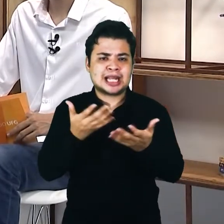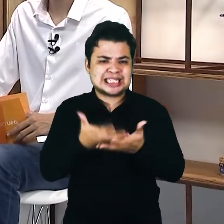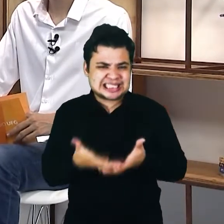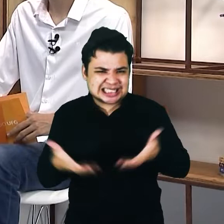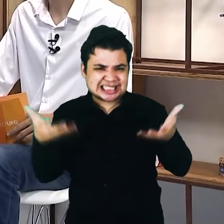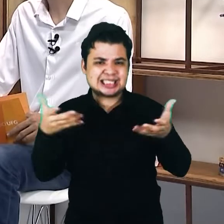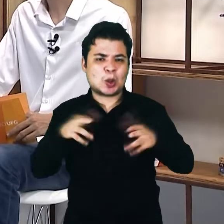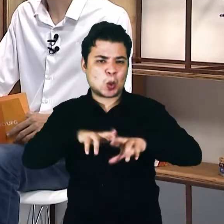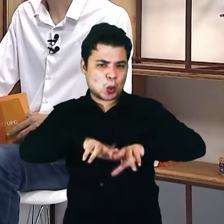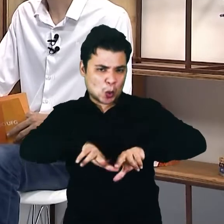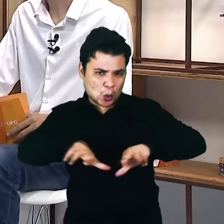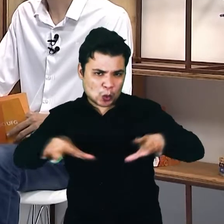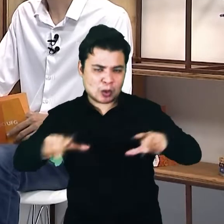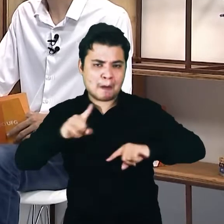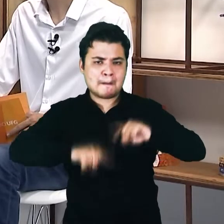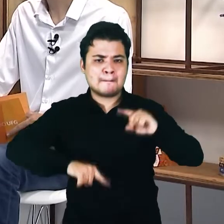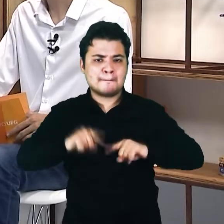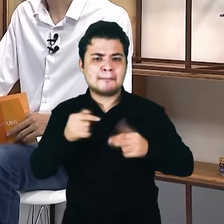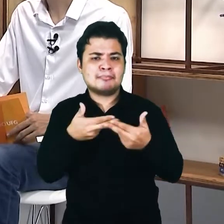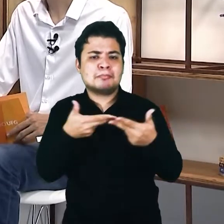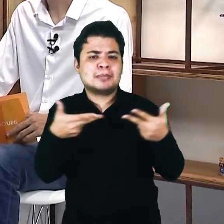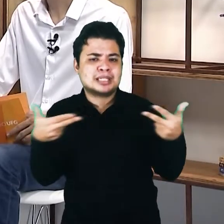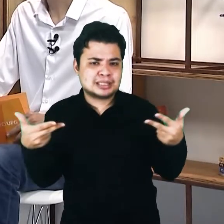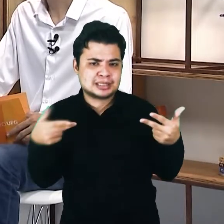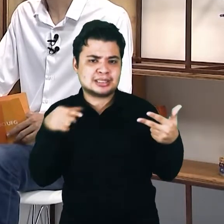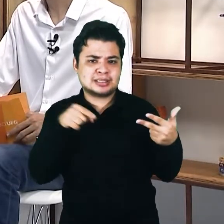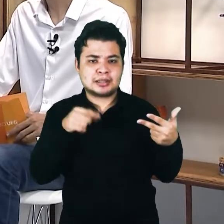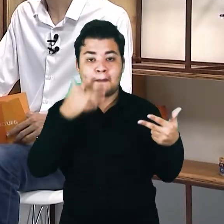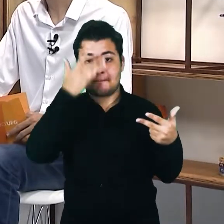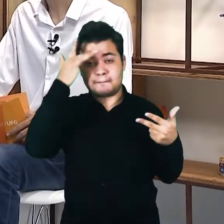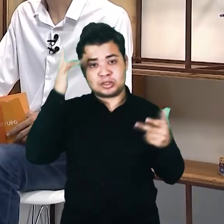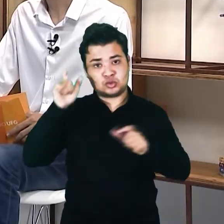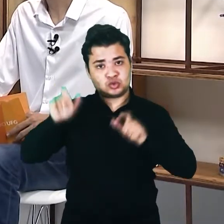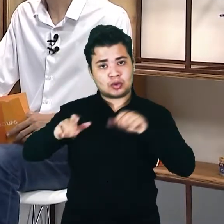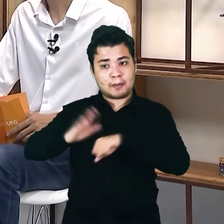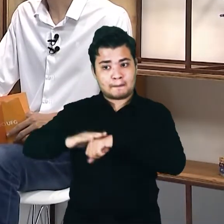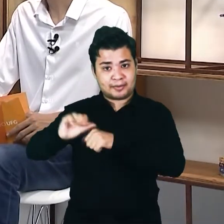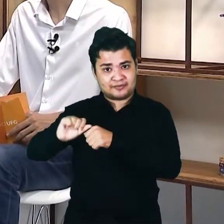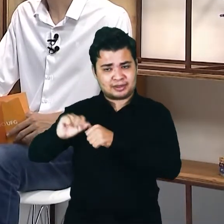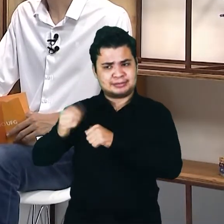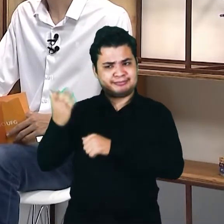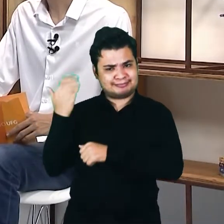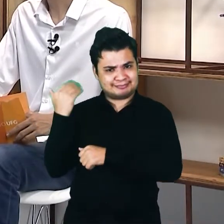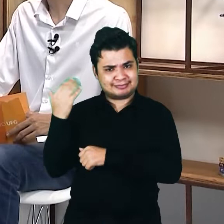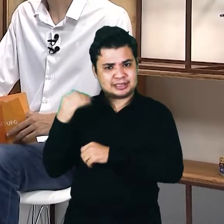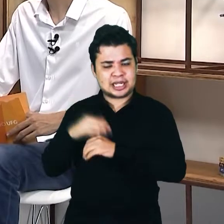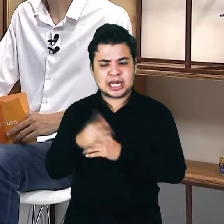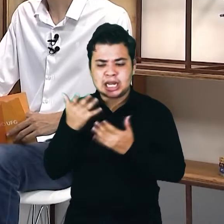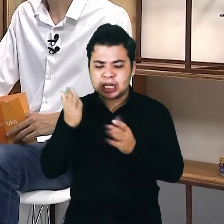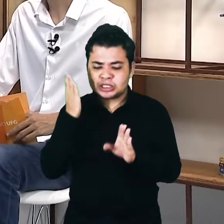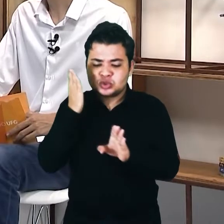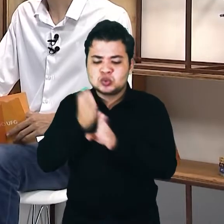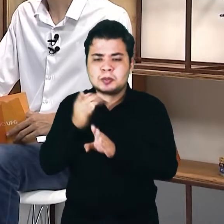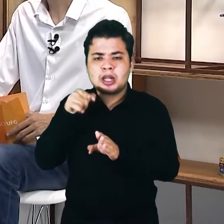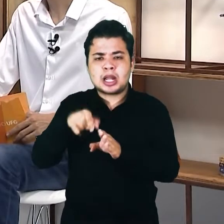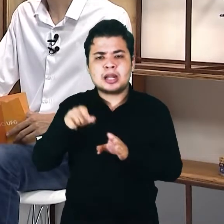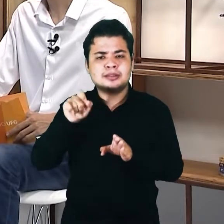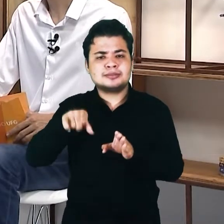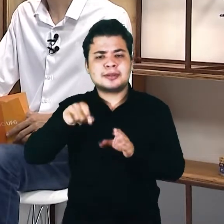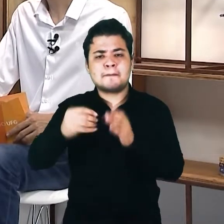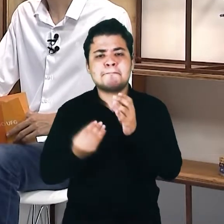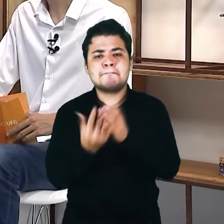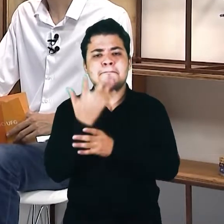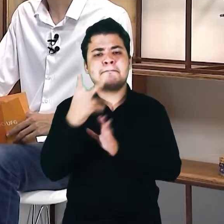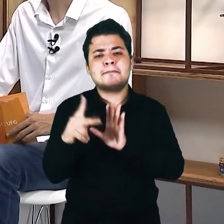cestaria, de material, então, produzido pelas pessoas, e ele queria saber que espécies eram aquelas. Então,